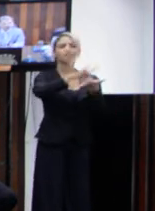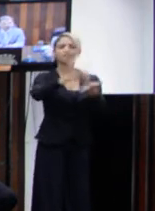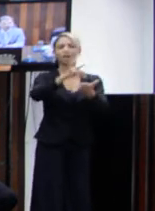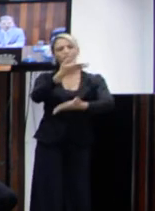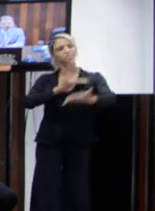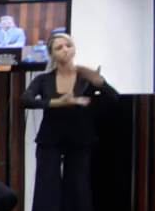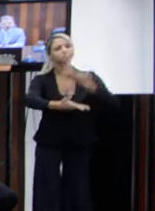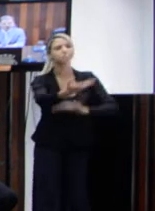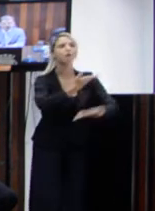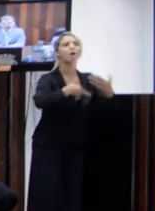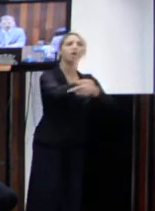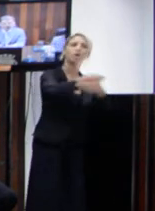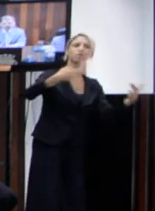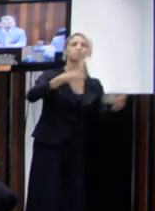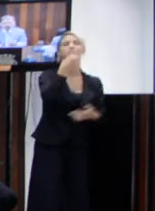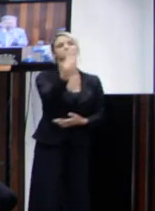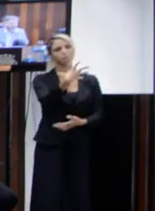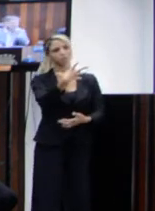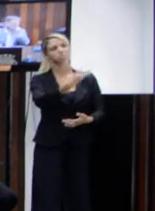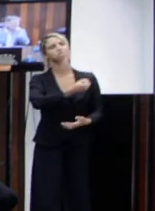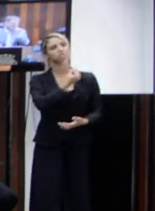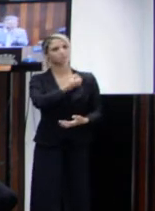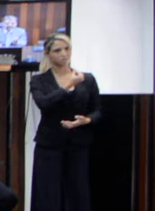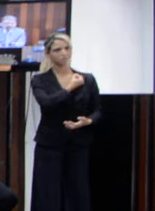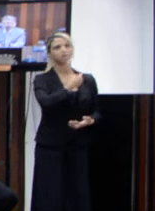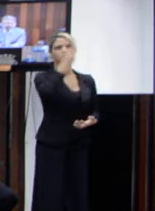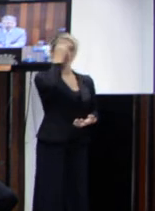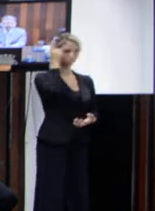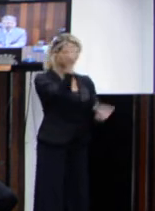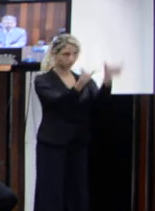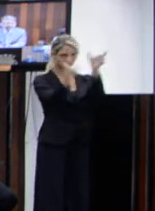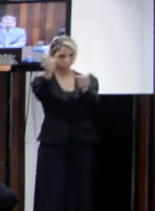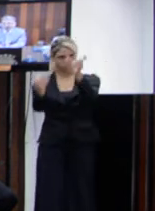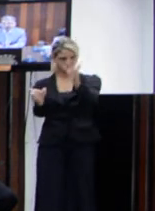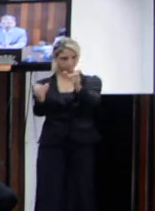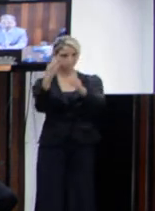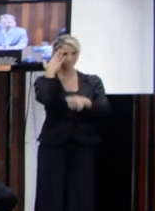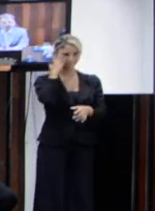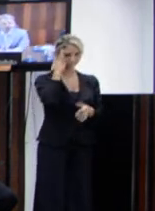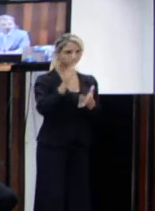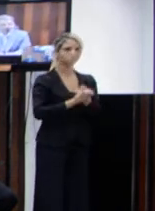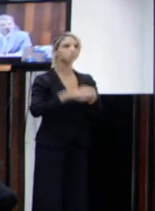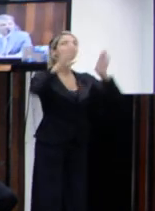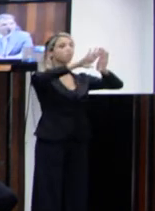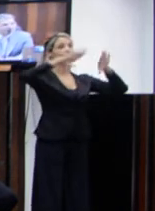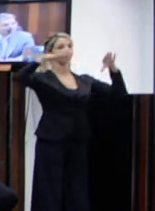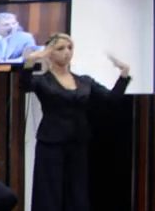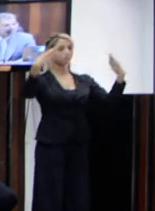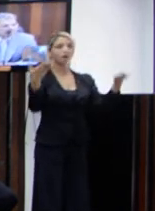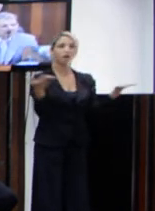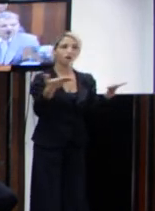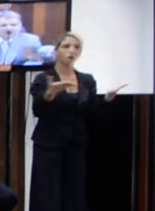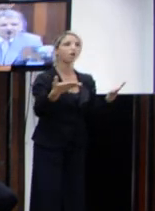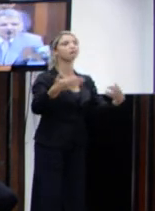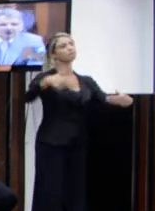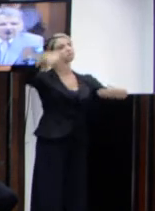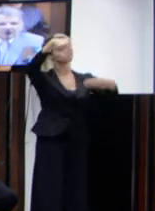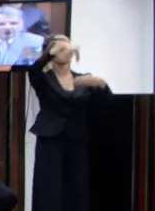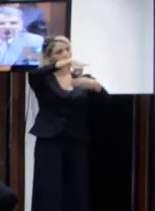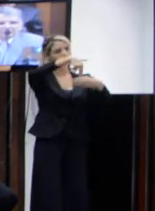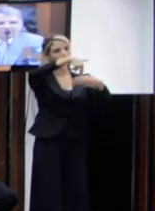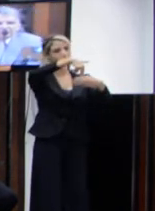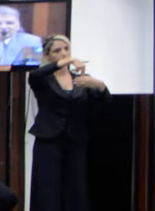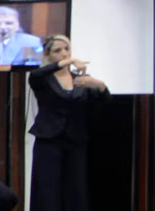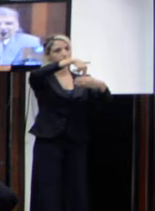pessoas. A gente vai abrir essa sessão solene aqui, abrindo a tribuna. E eu